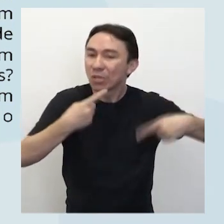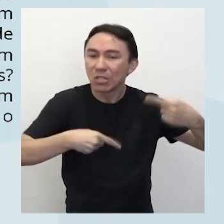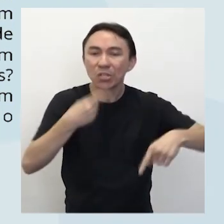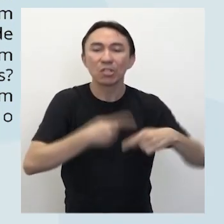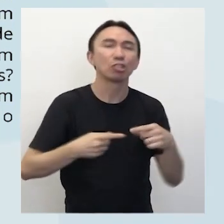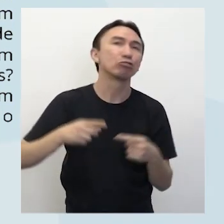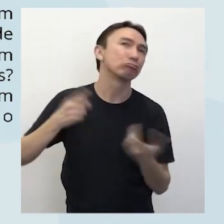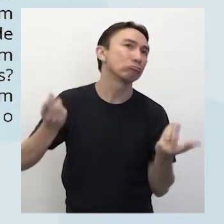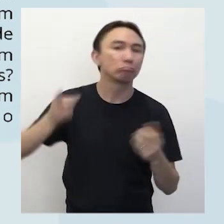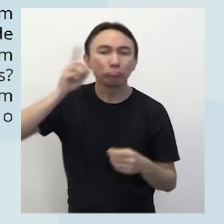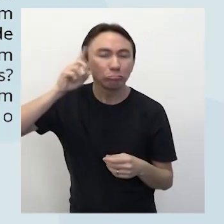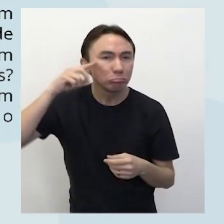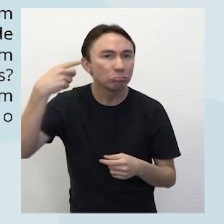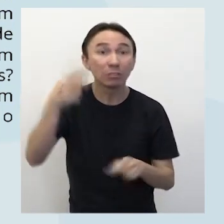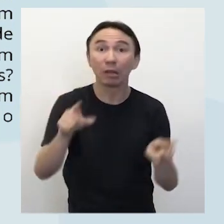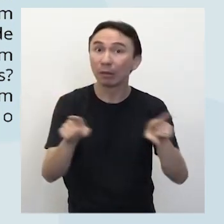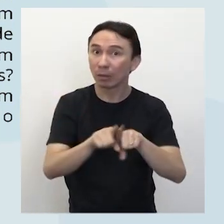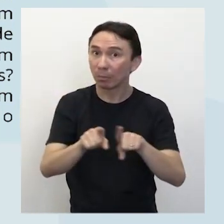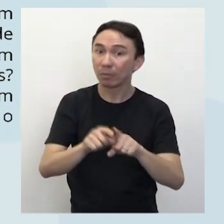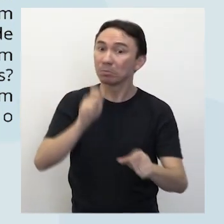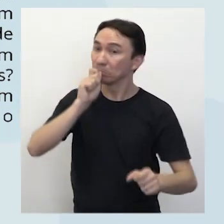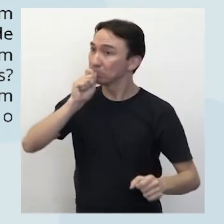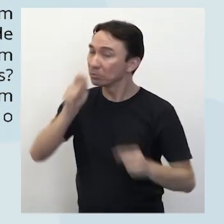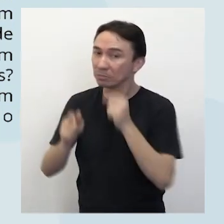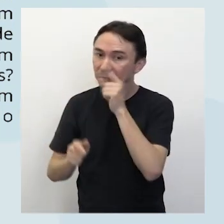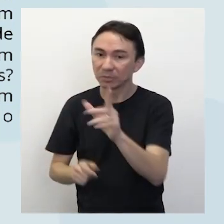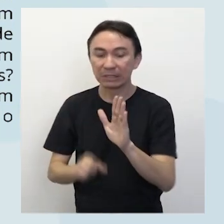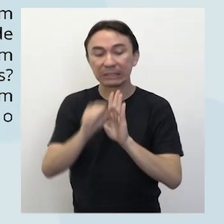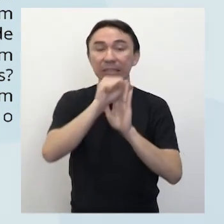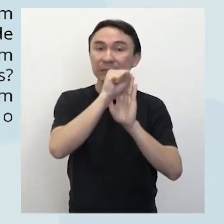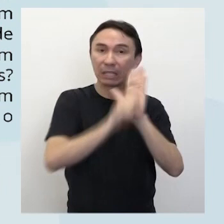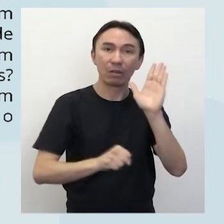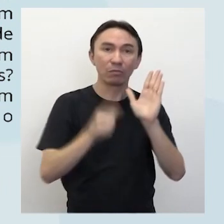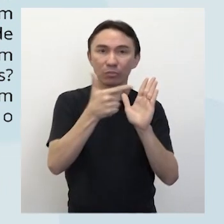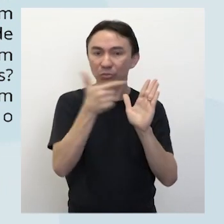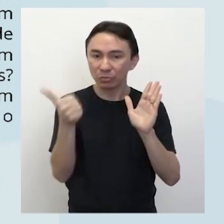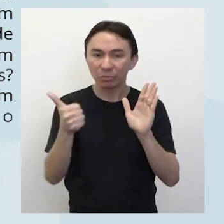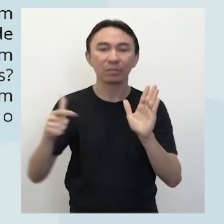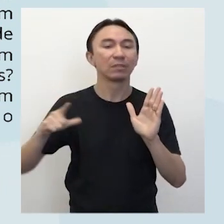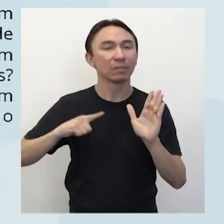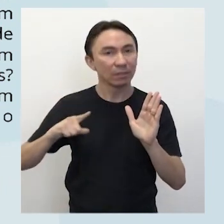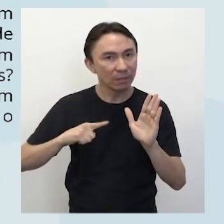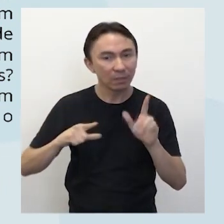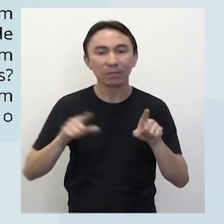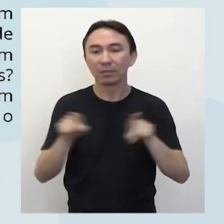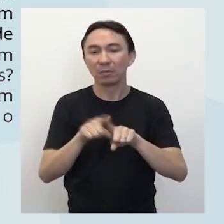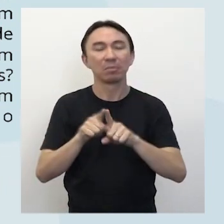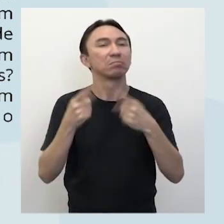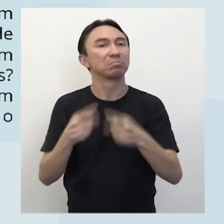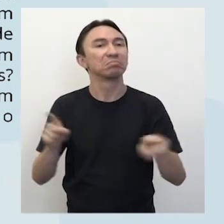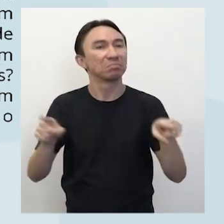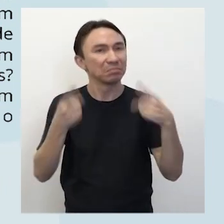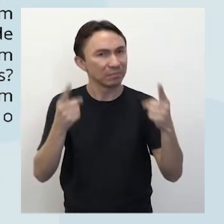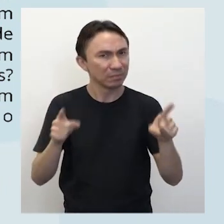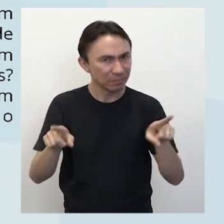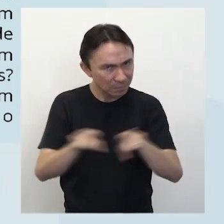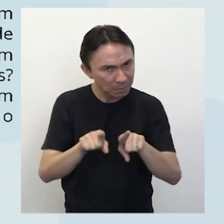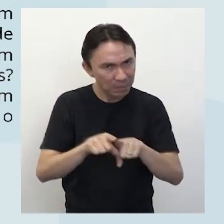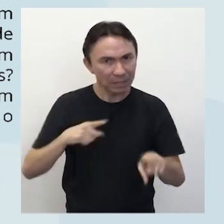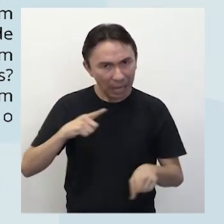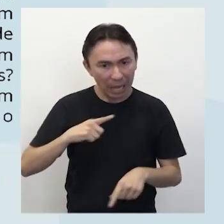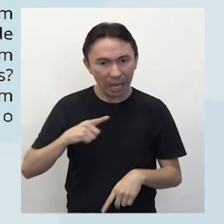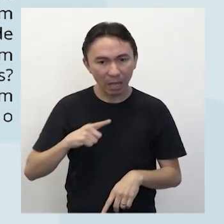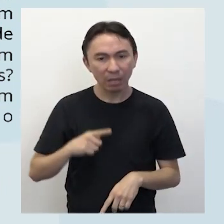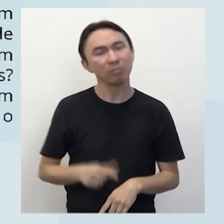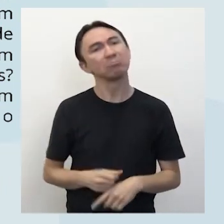mas também de xingamento. No século XXI, existem trovadores cantadores de cantigas? Sim, né? Podemos dizer que sim, mas